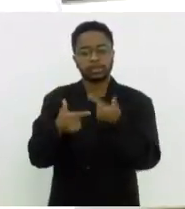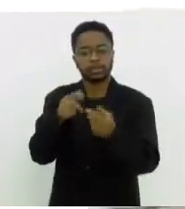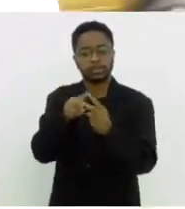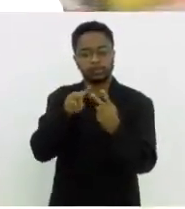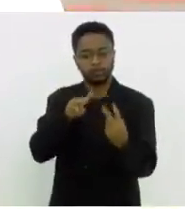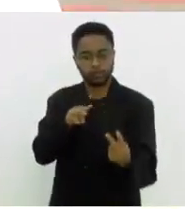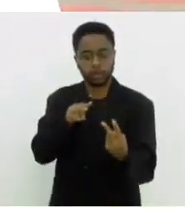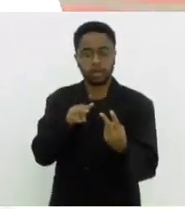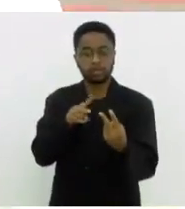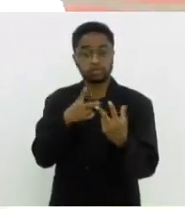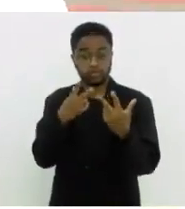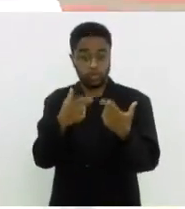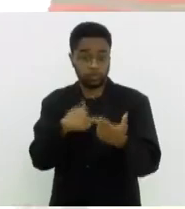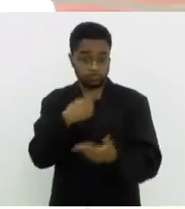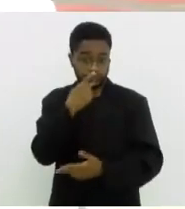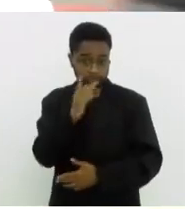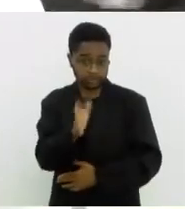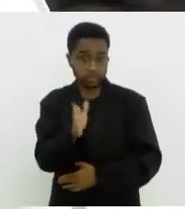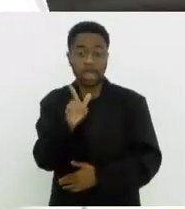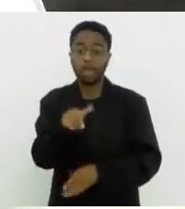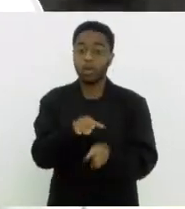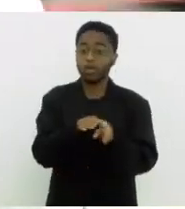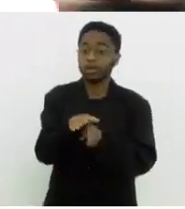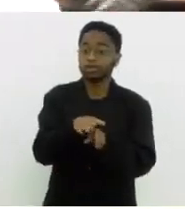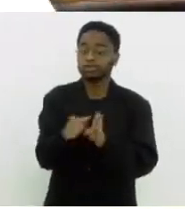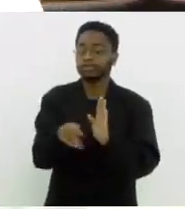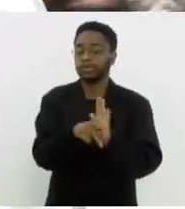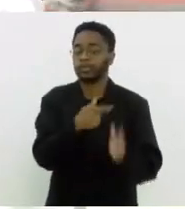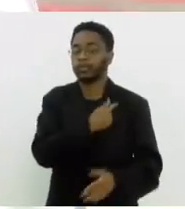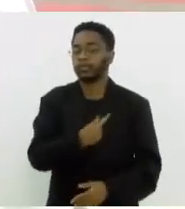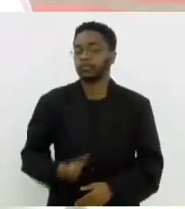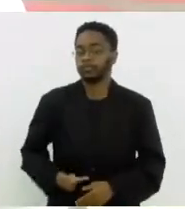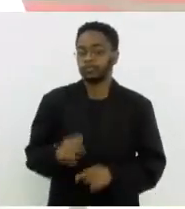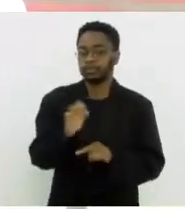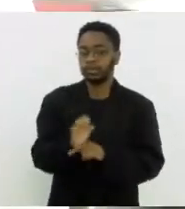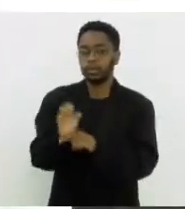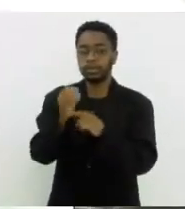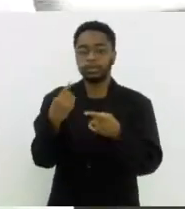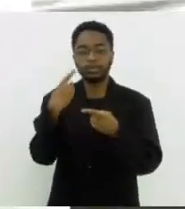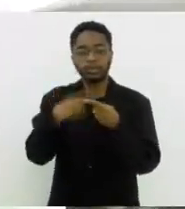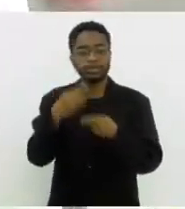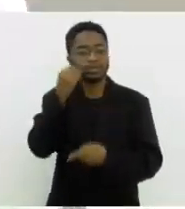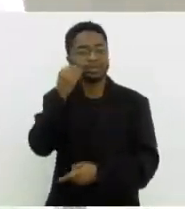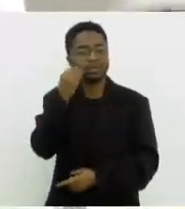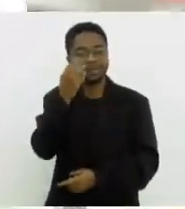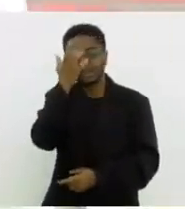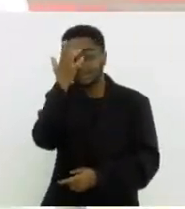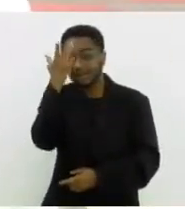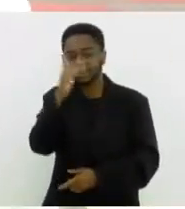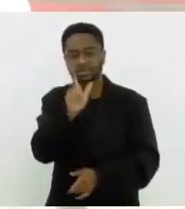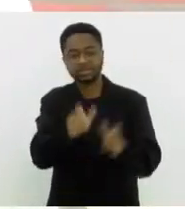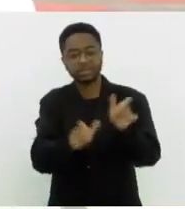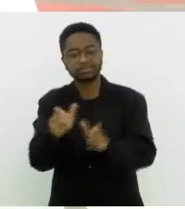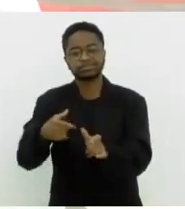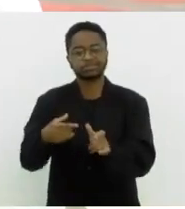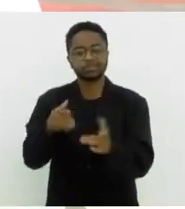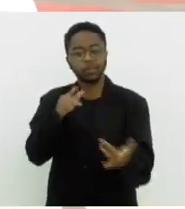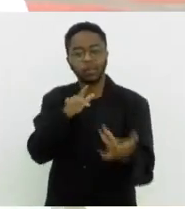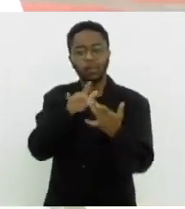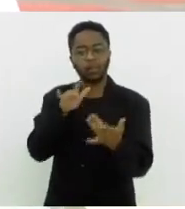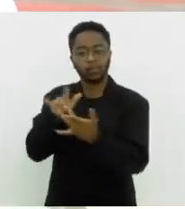é, como disse anteriormente, uma orientação do governo do Estado, facilitar a vida do cidadão. E o Detran não tem medido esforço no sentido